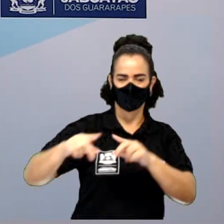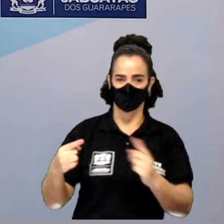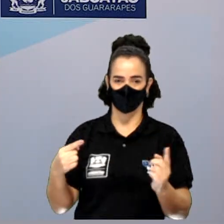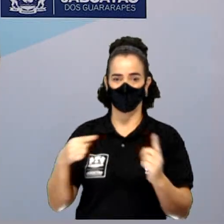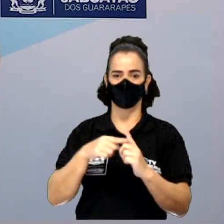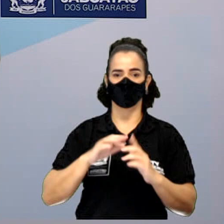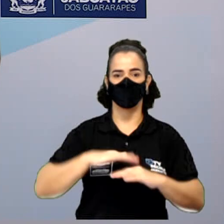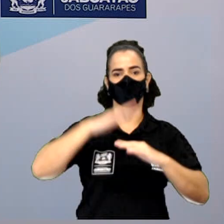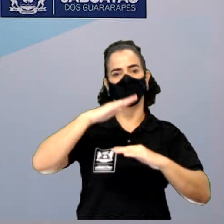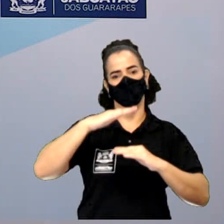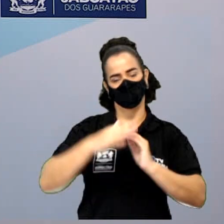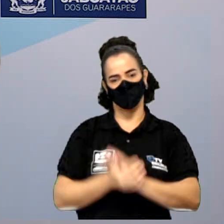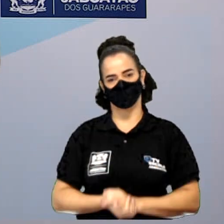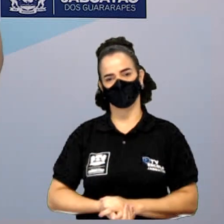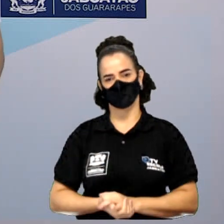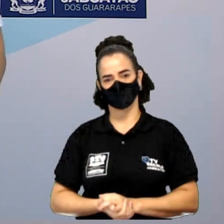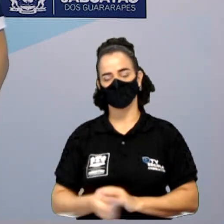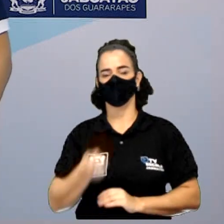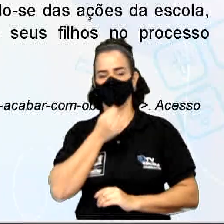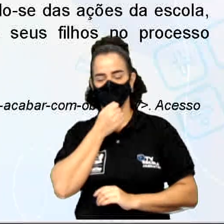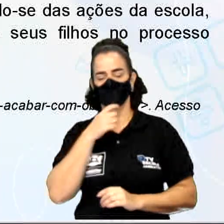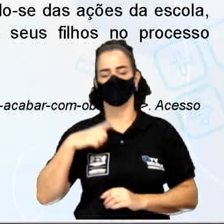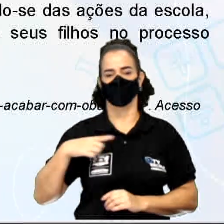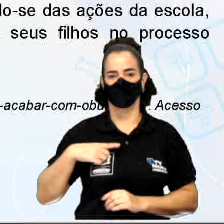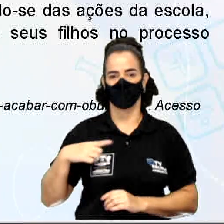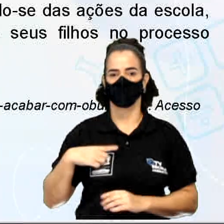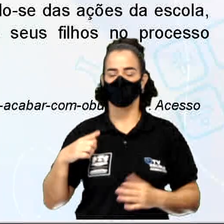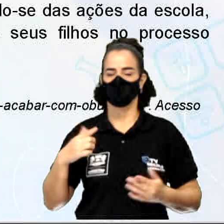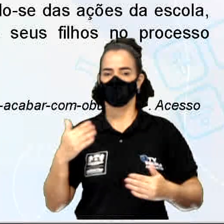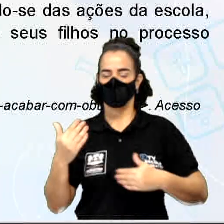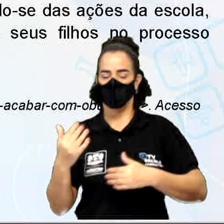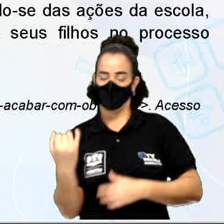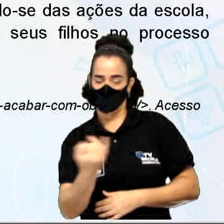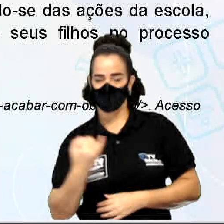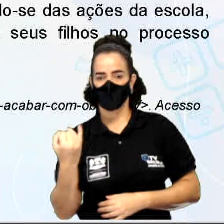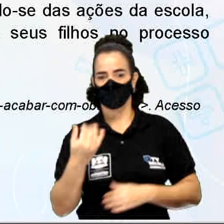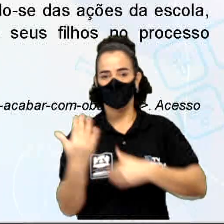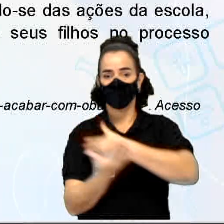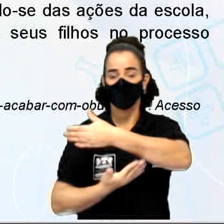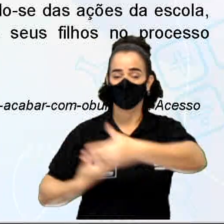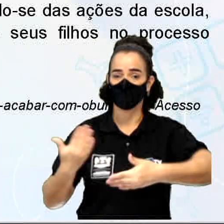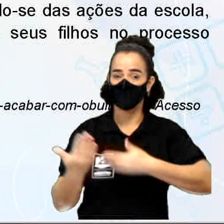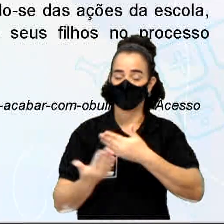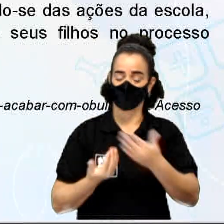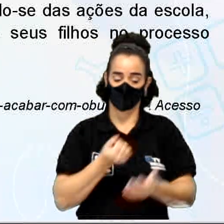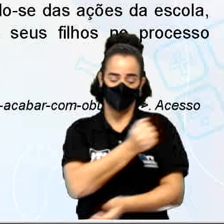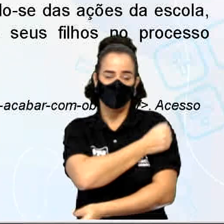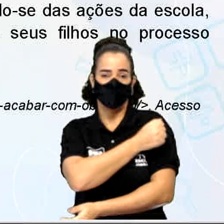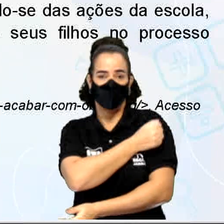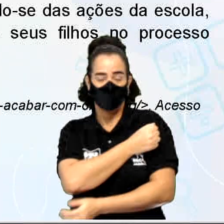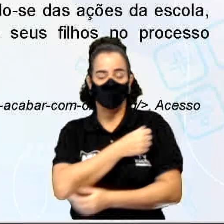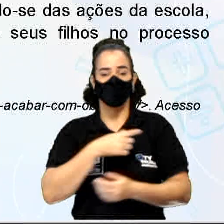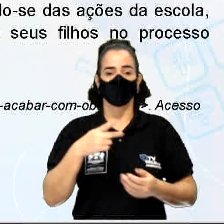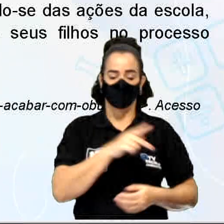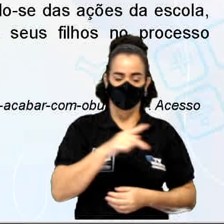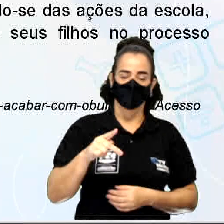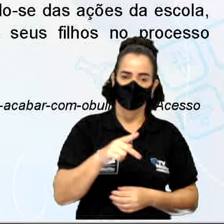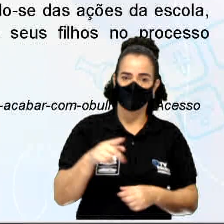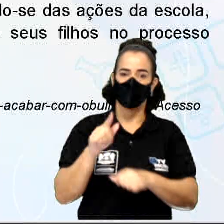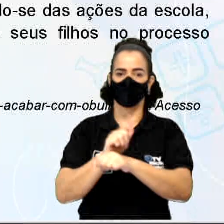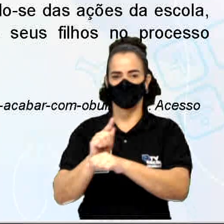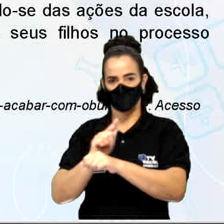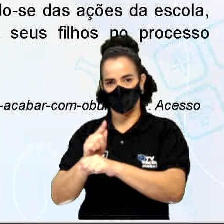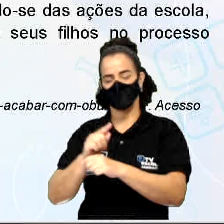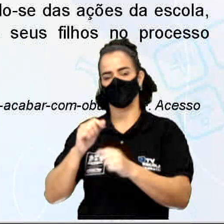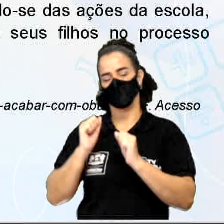maior. Há ainda a importância do relacionamento com os alunos, em que professores e gestores podem oferecer